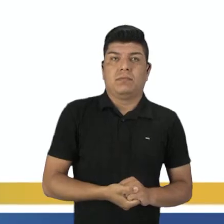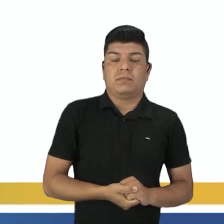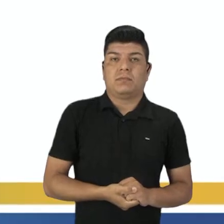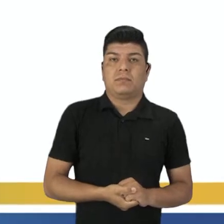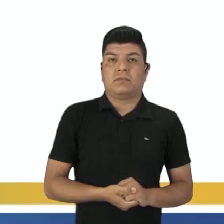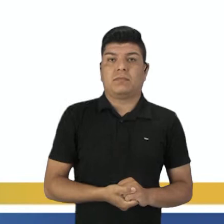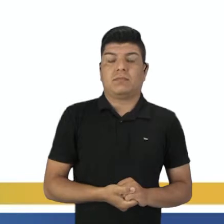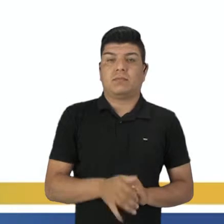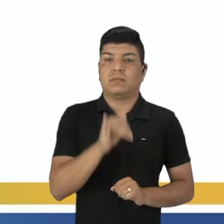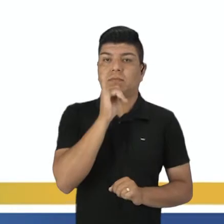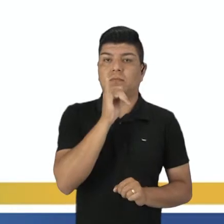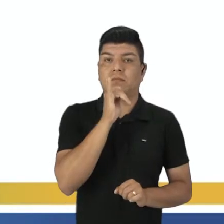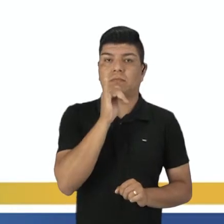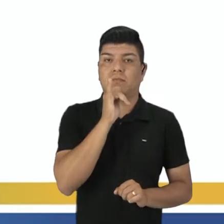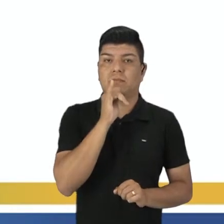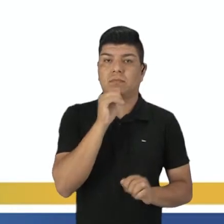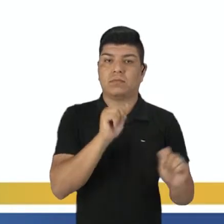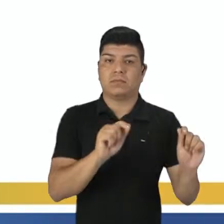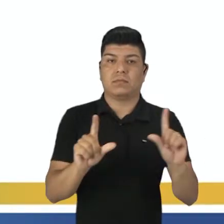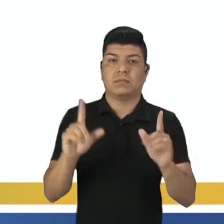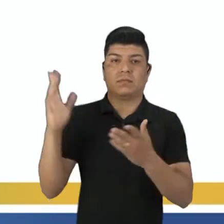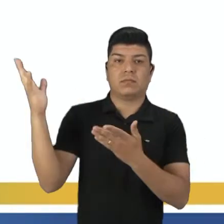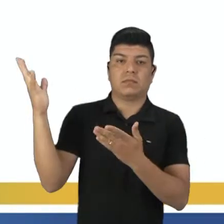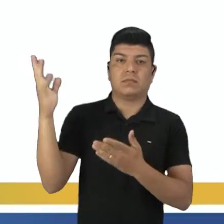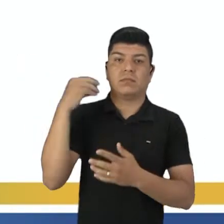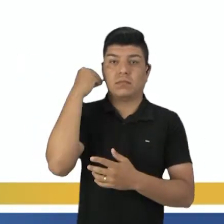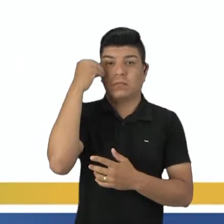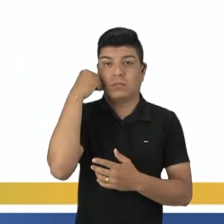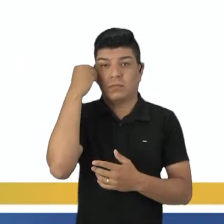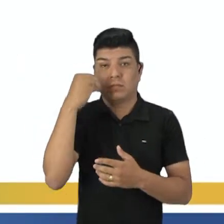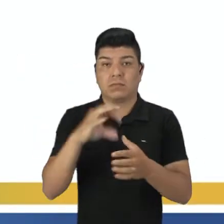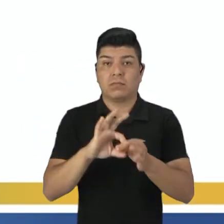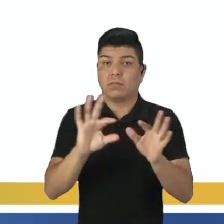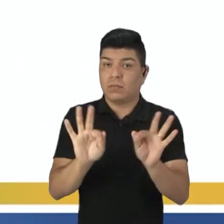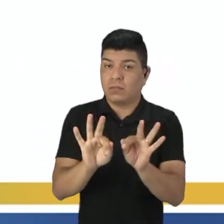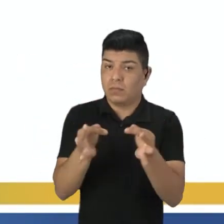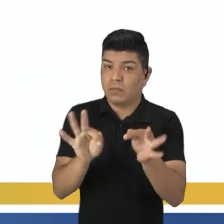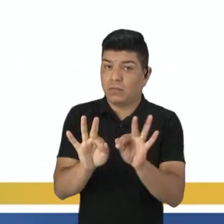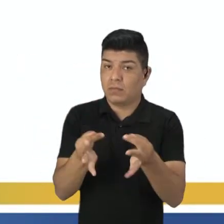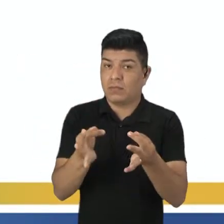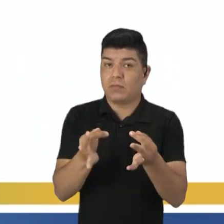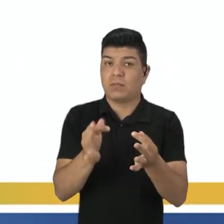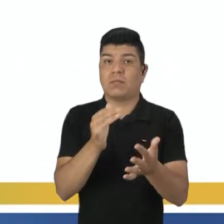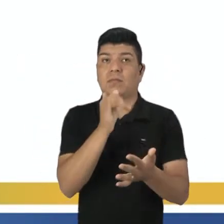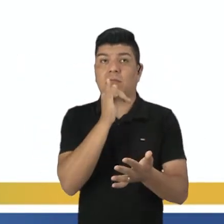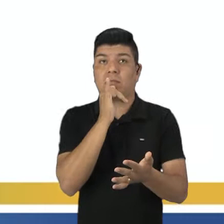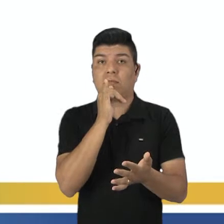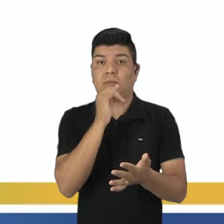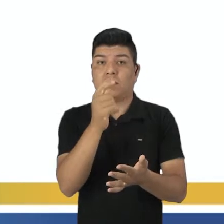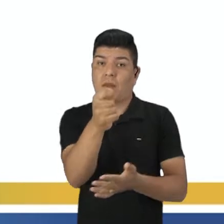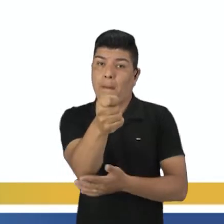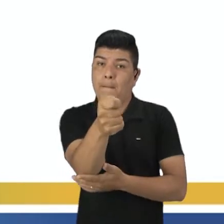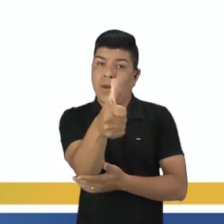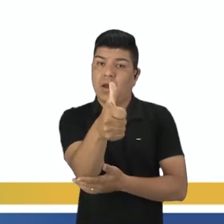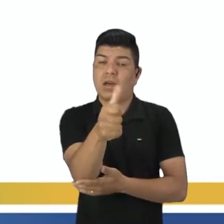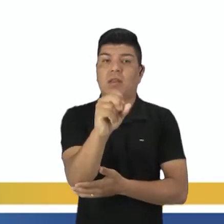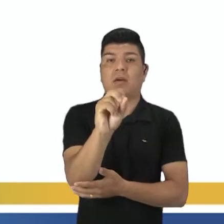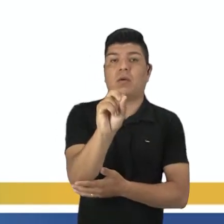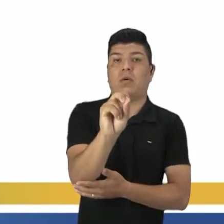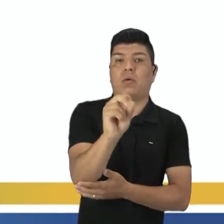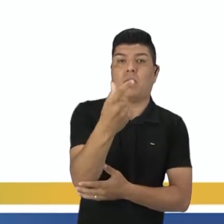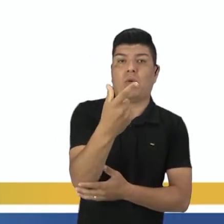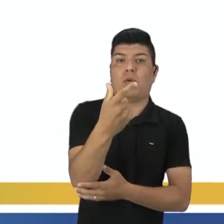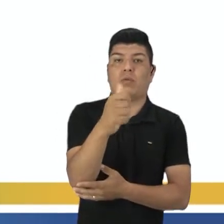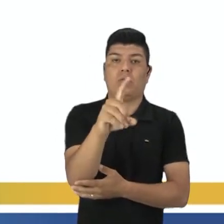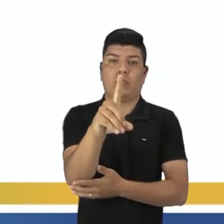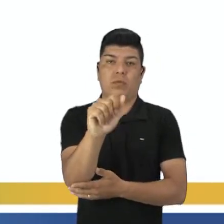Então, em nossos exemplos aí, nós vamos trabalhar com experimentos aleatórios simples, tá? Como o lançamento de uma moeda ou de um dado.